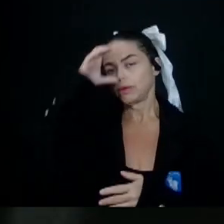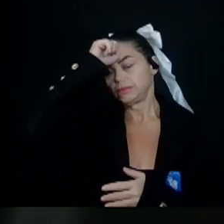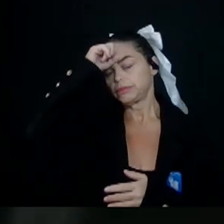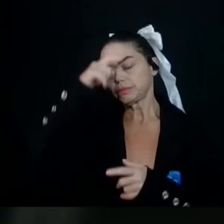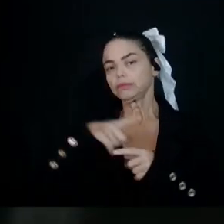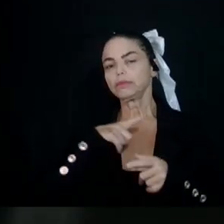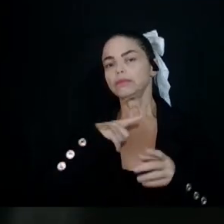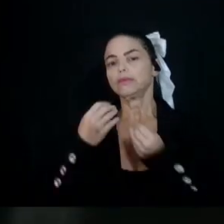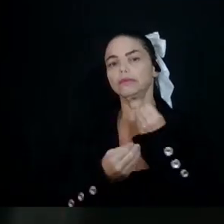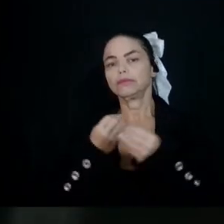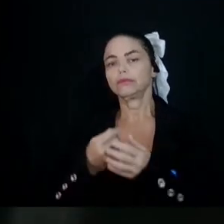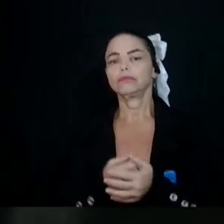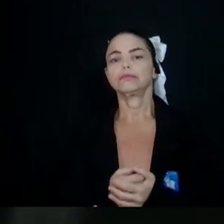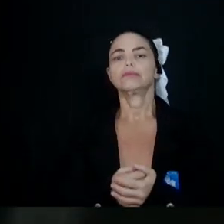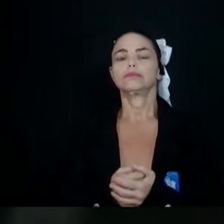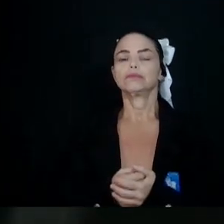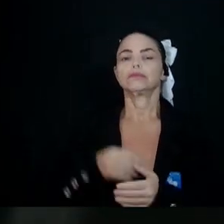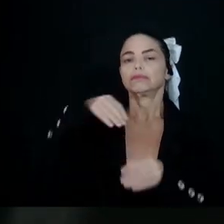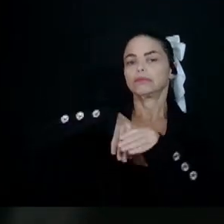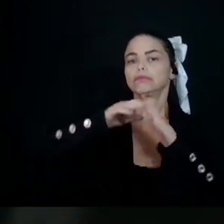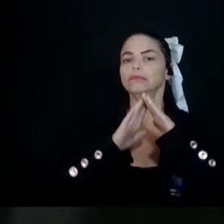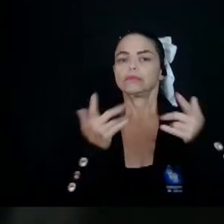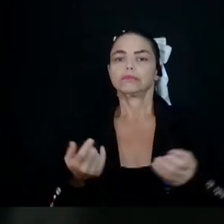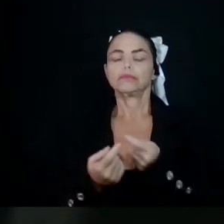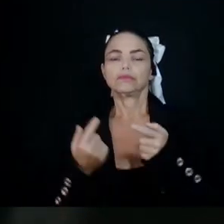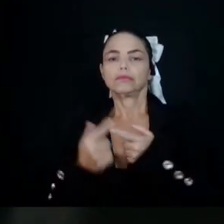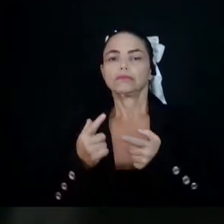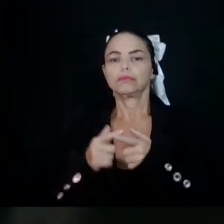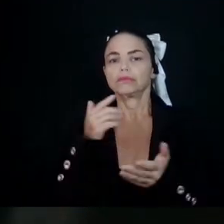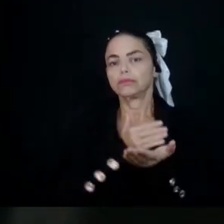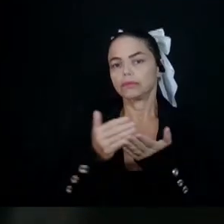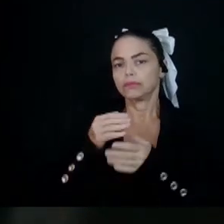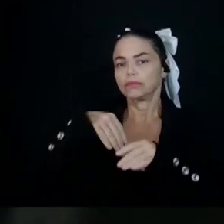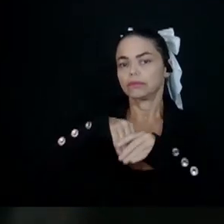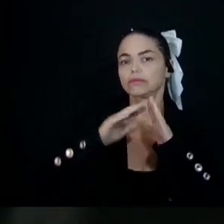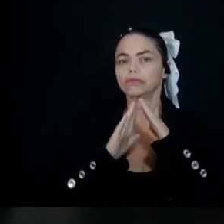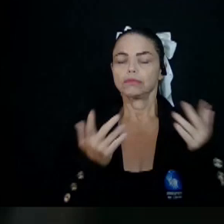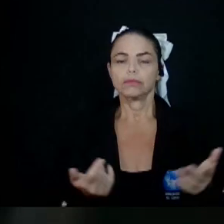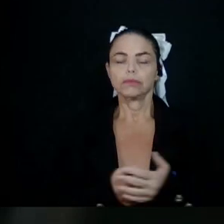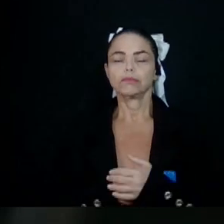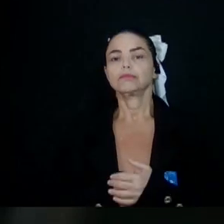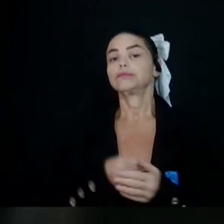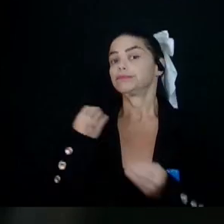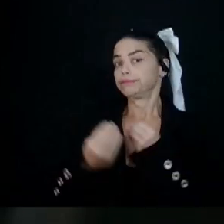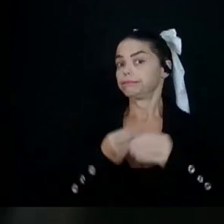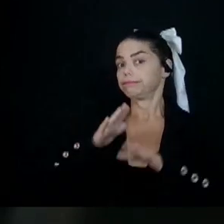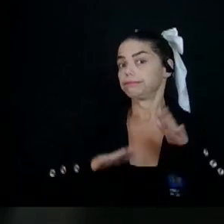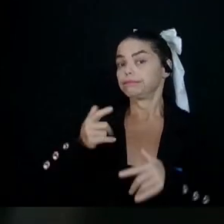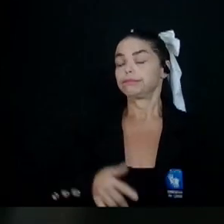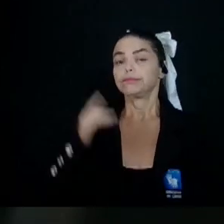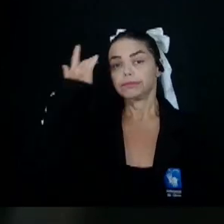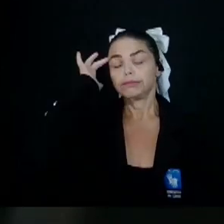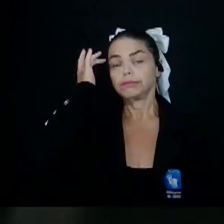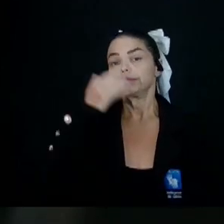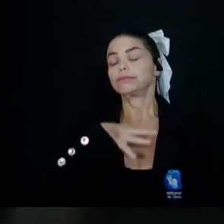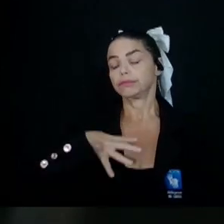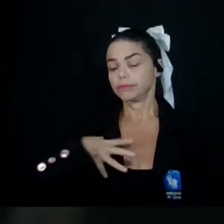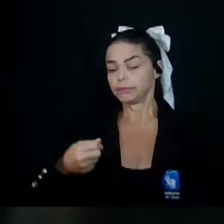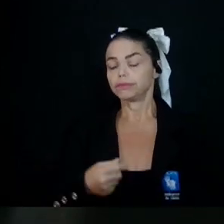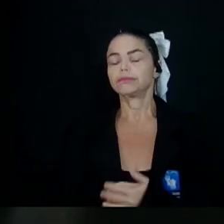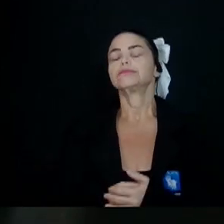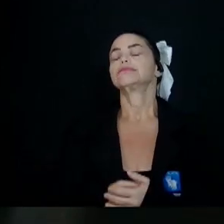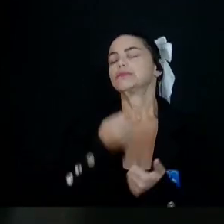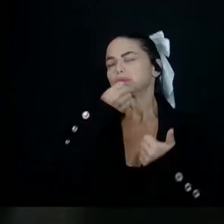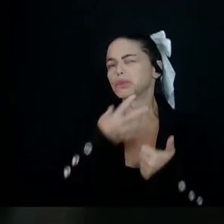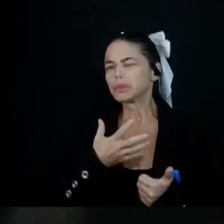devemos lidar dentro de casa, porque tudo começa dentro de casa. E aí, às vezes, a gente acha que os nossos filhos, eles estão bem